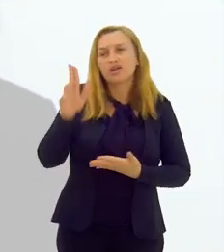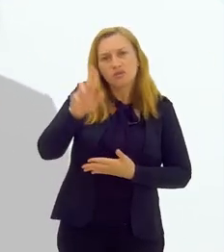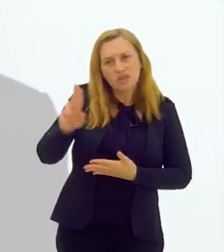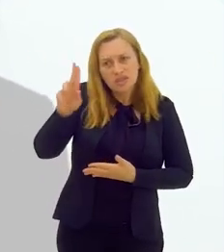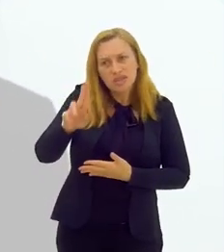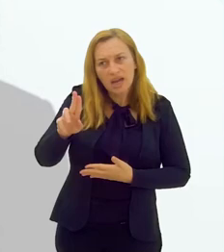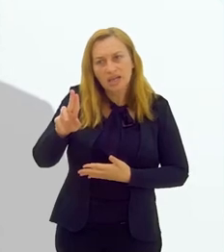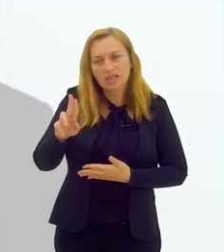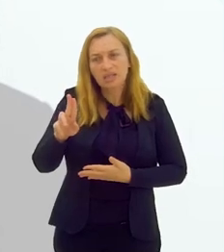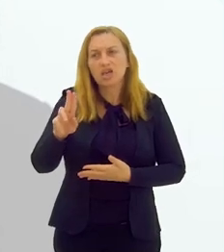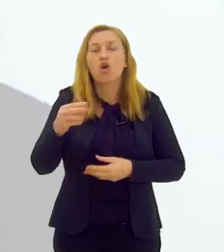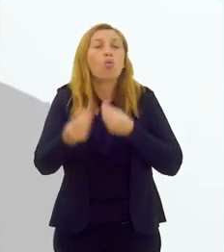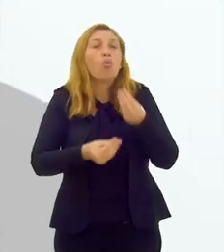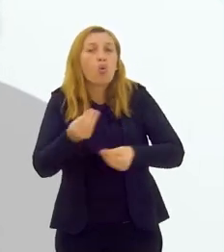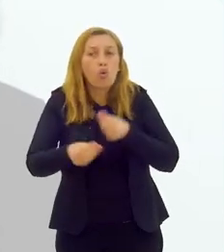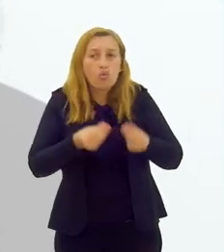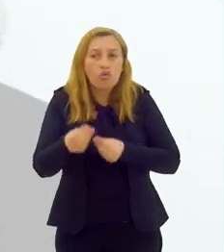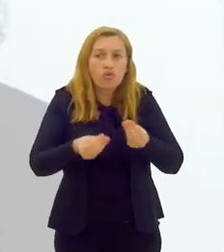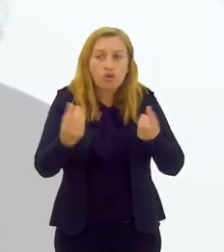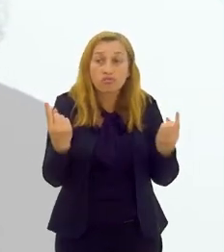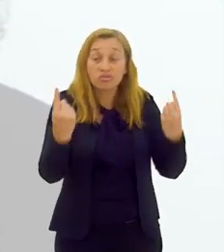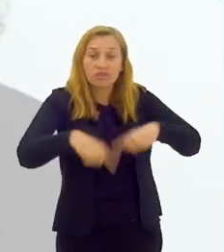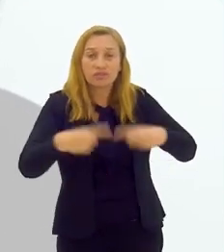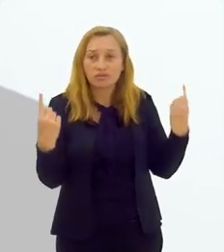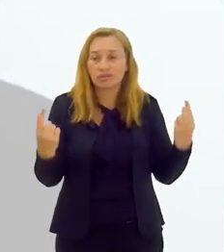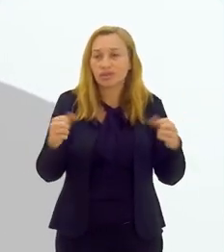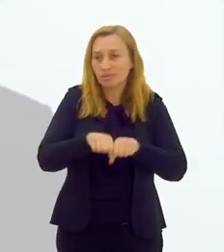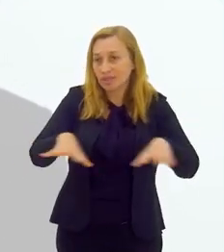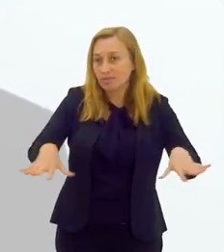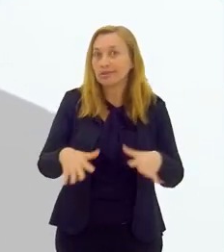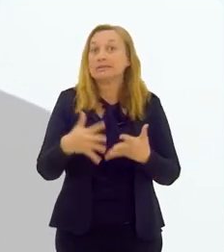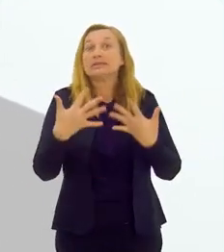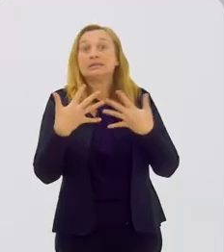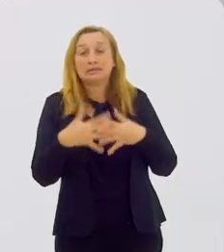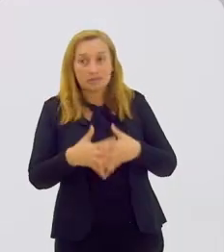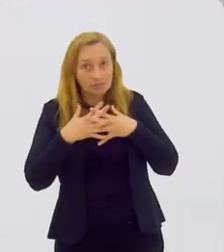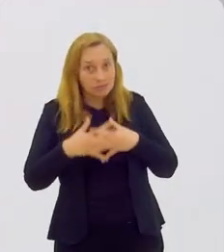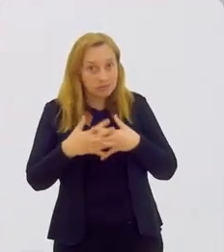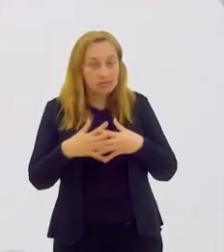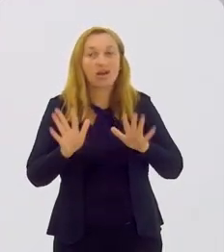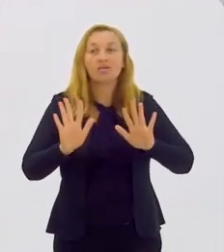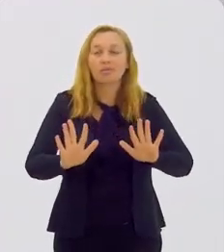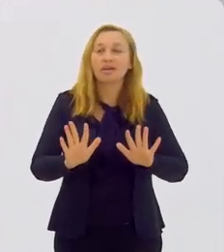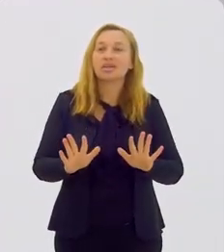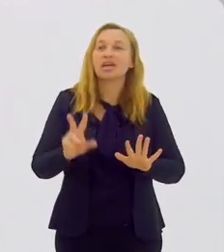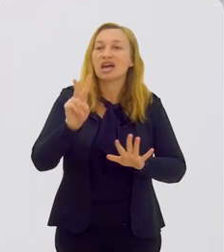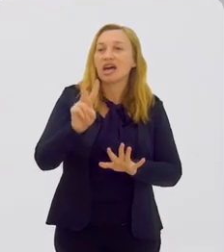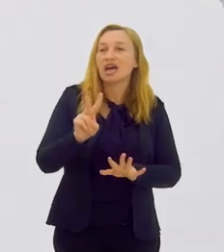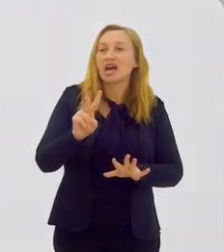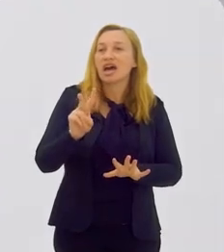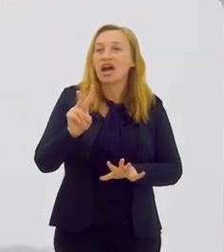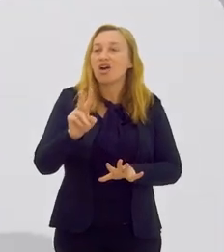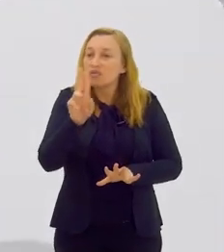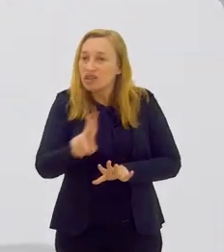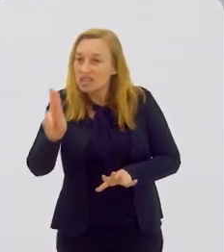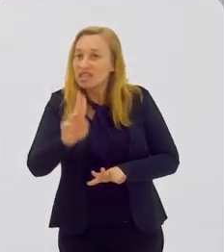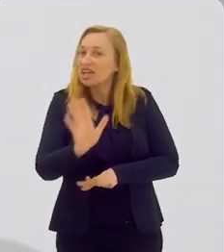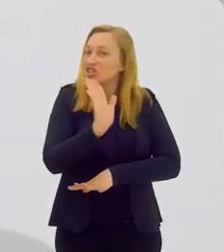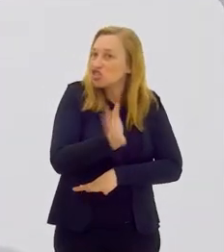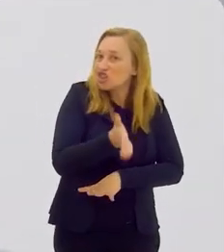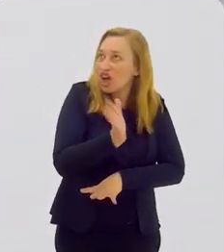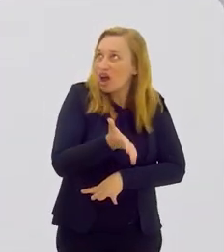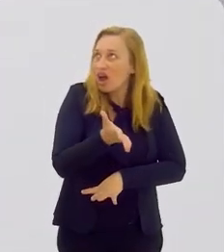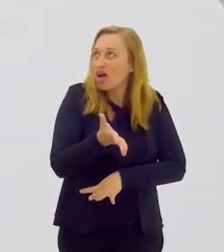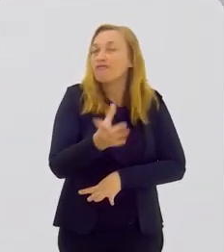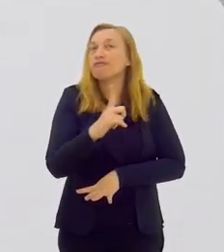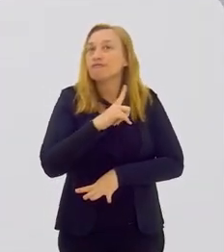geral. Na Universidade Veiga de Almeida, como foi lidar com o desafio da pandemia? Foi bem complicado, embora a Veiga, a gente já